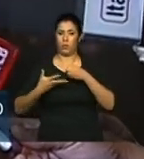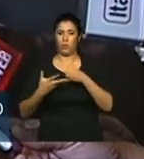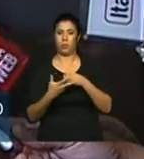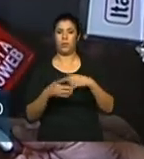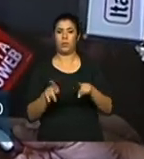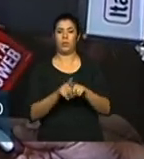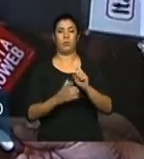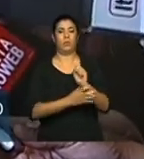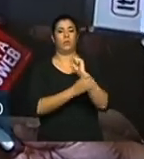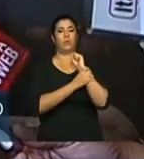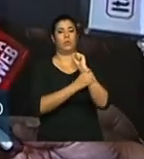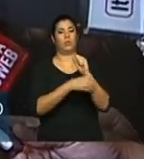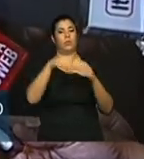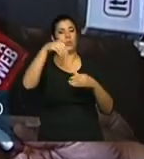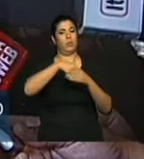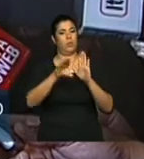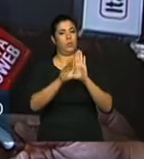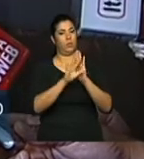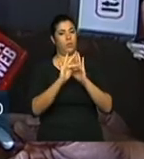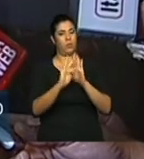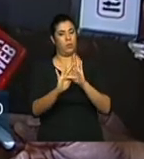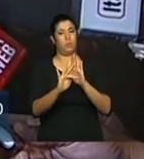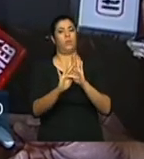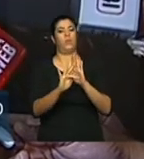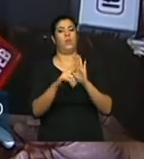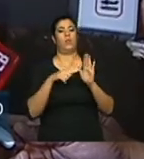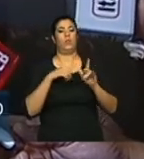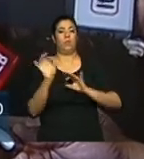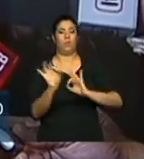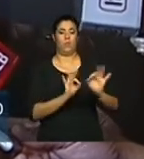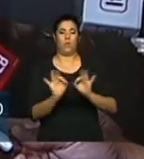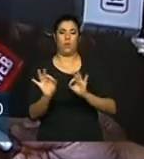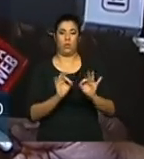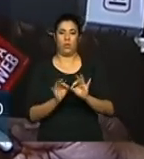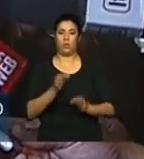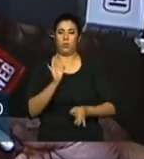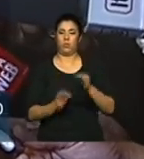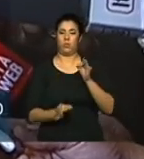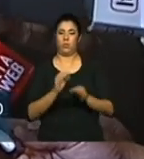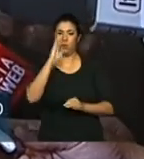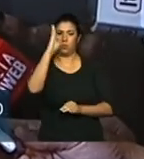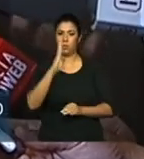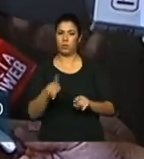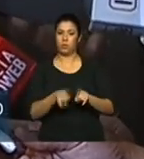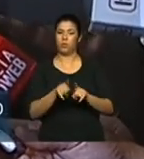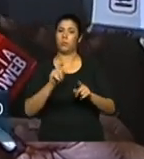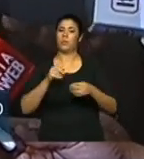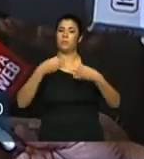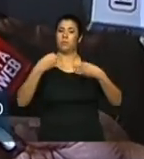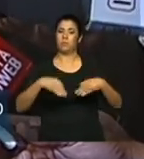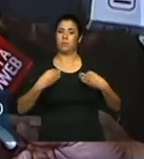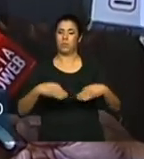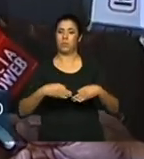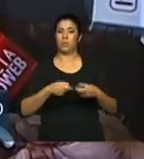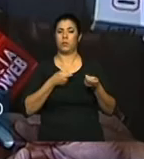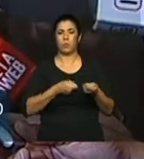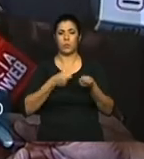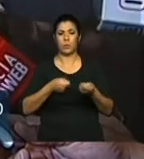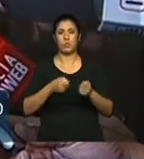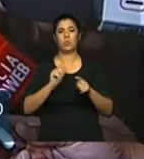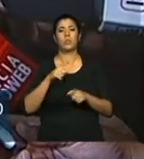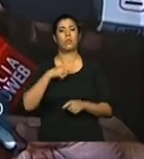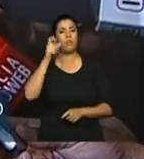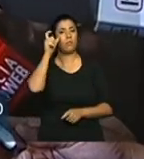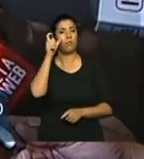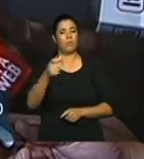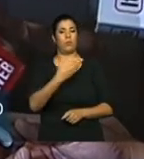também assegurados na Constituição e no ordenamento jurídico brasileiro, e adequados também às exigências do